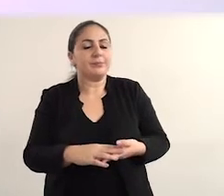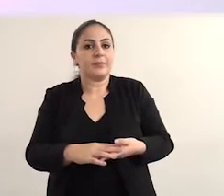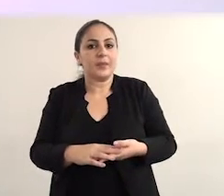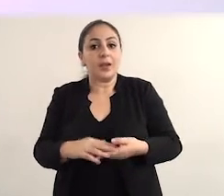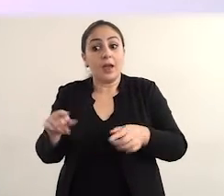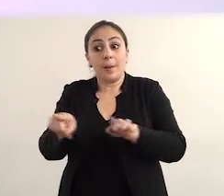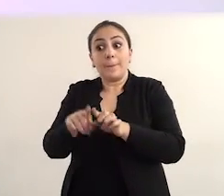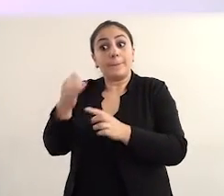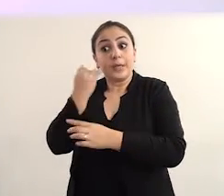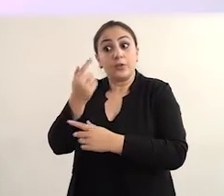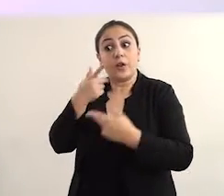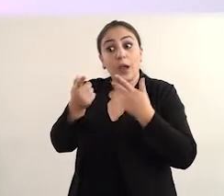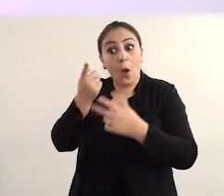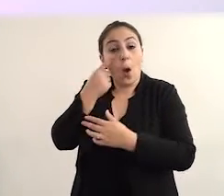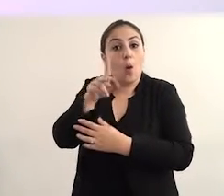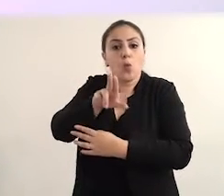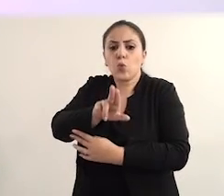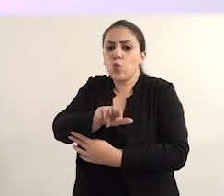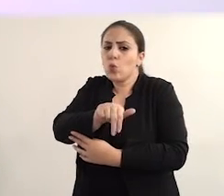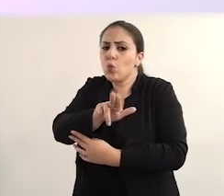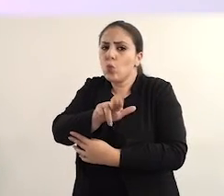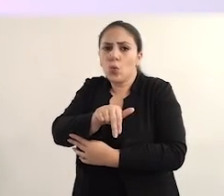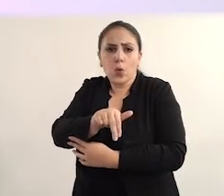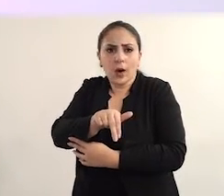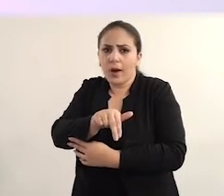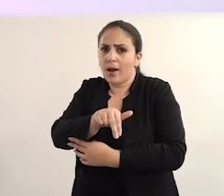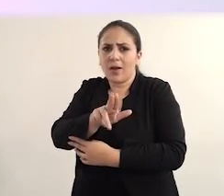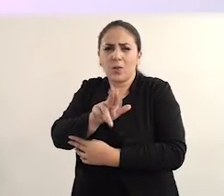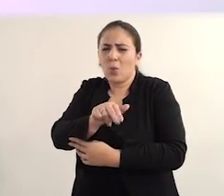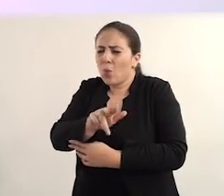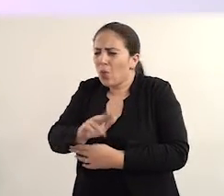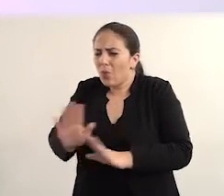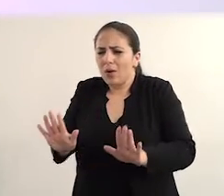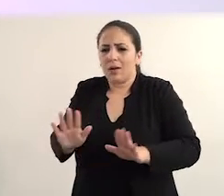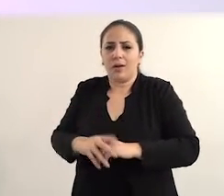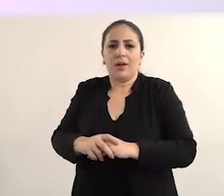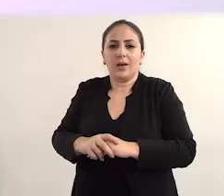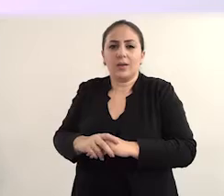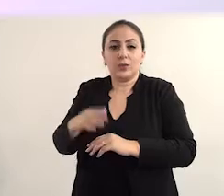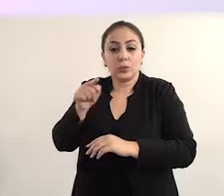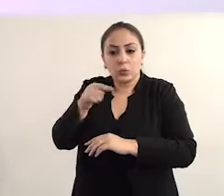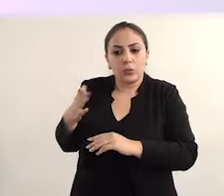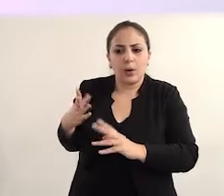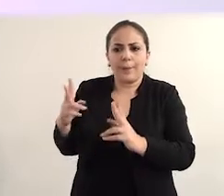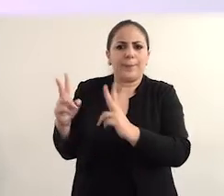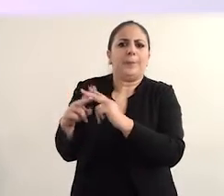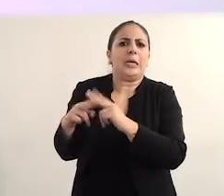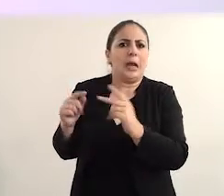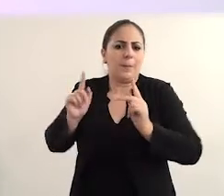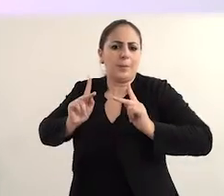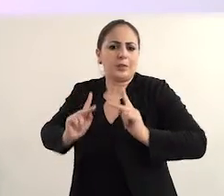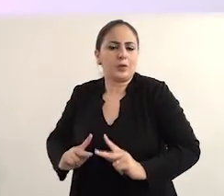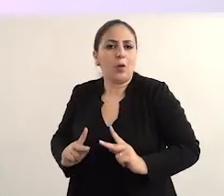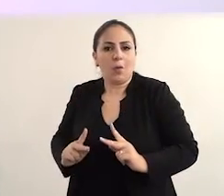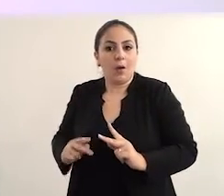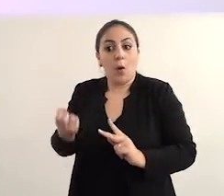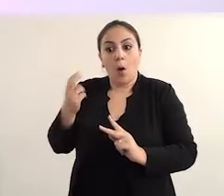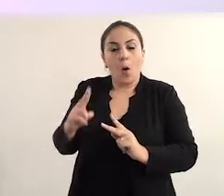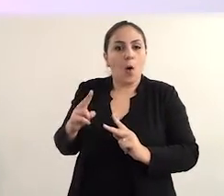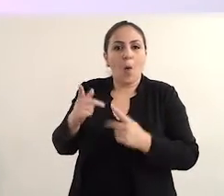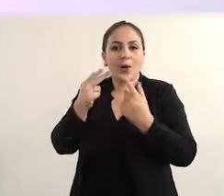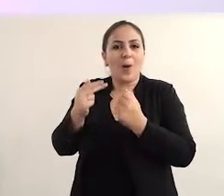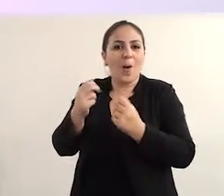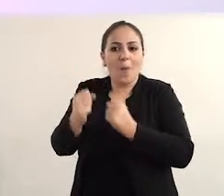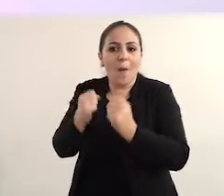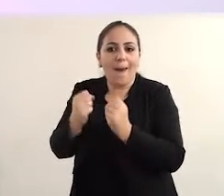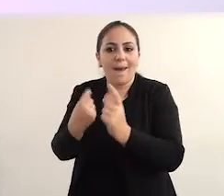ela a gente falou, olha, nunca, jamais tu deve, né, brigar com alguém, enfim, tentar, tipo,